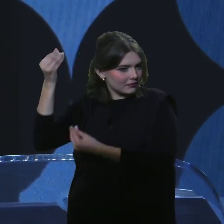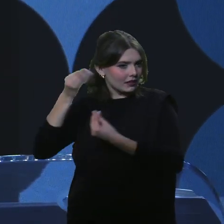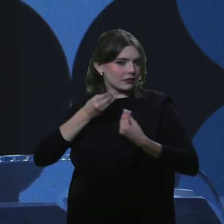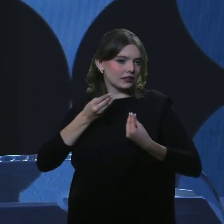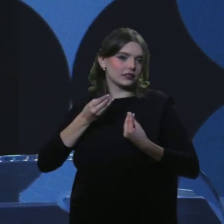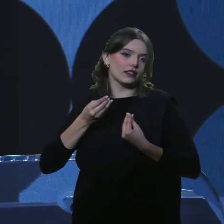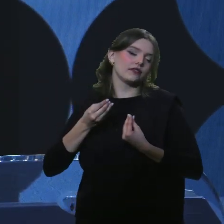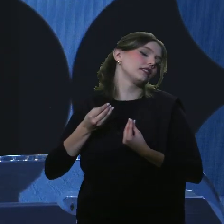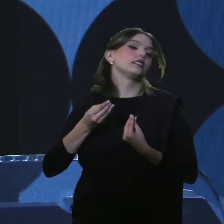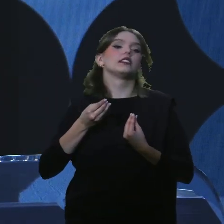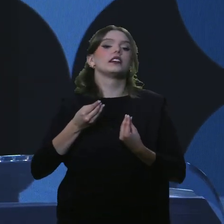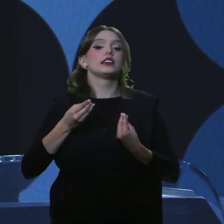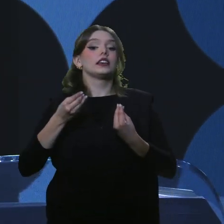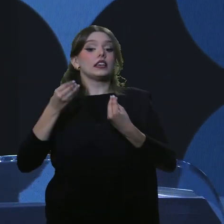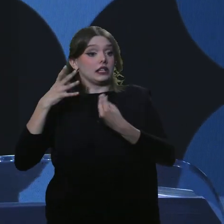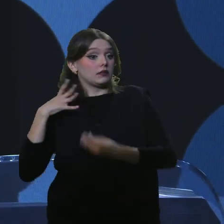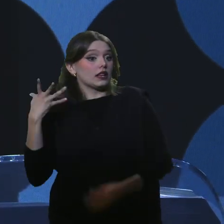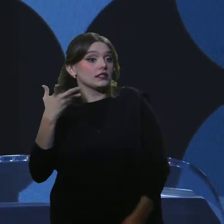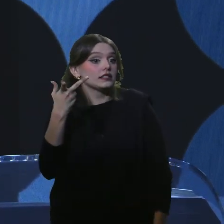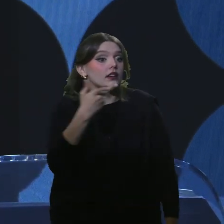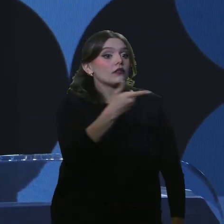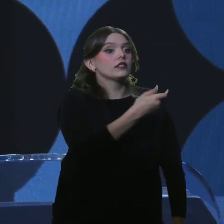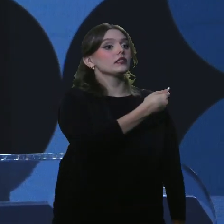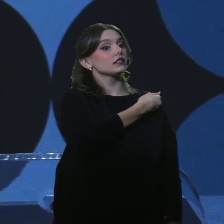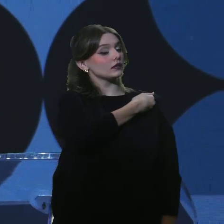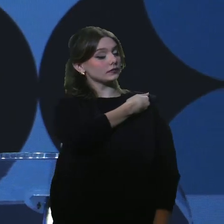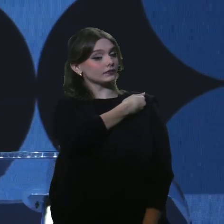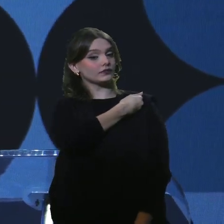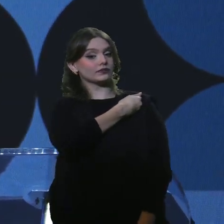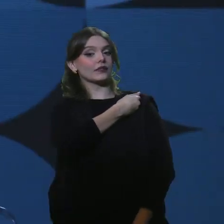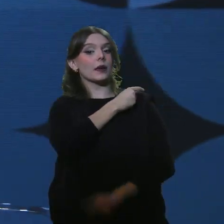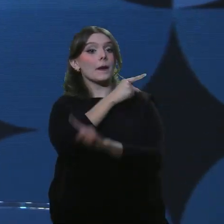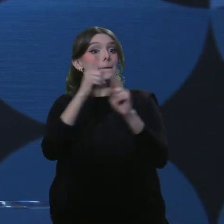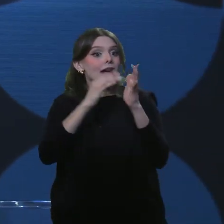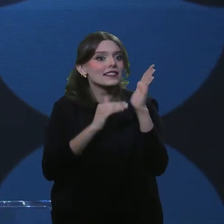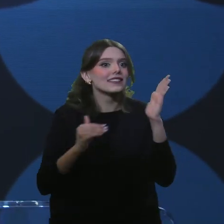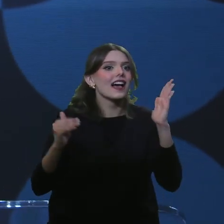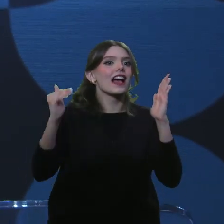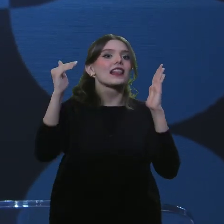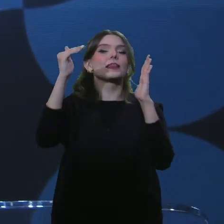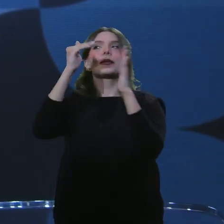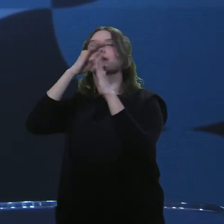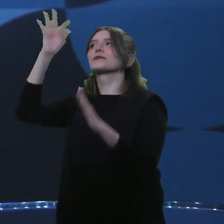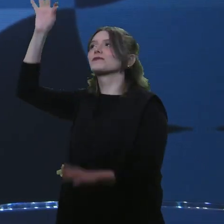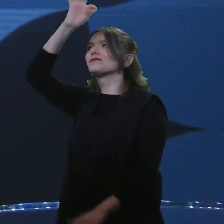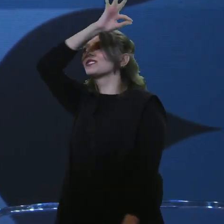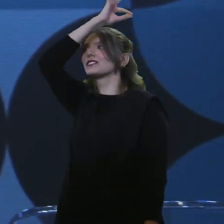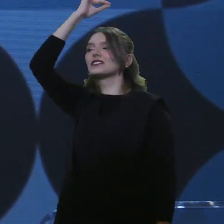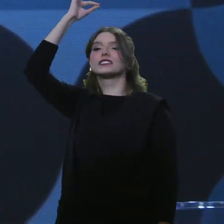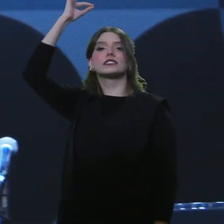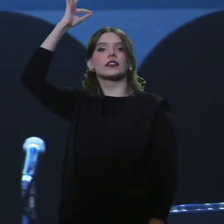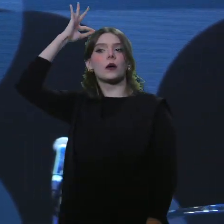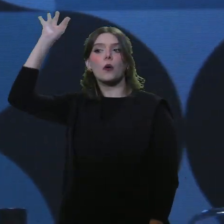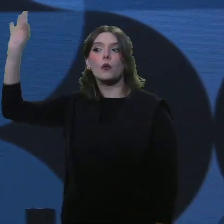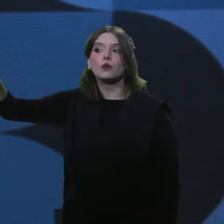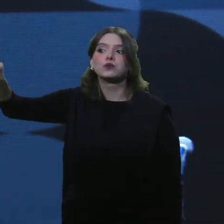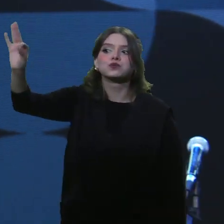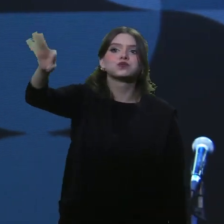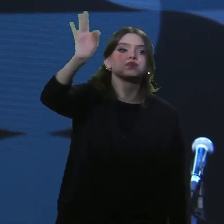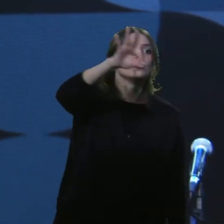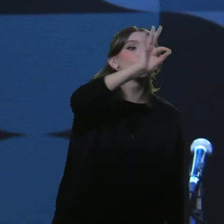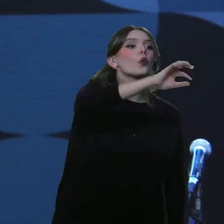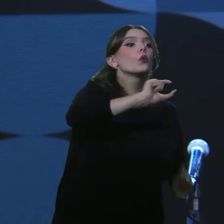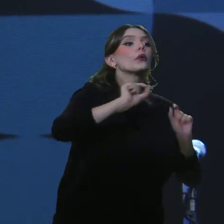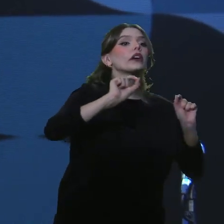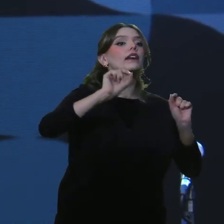vidas. Nos salva, nos resgata. Mas além disso, outra função do Espírito Santo é distribuir dons e